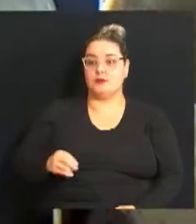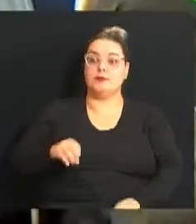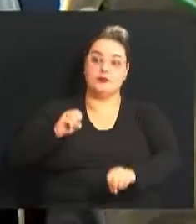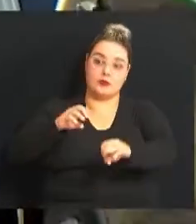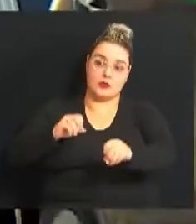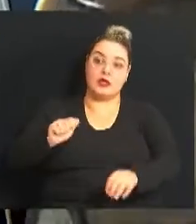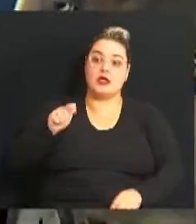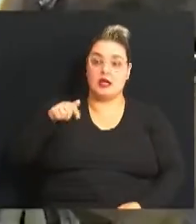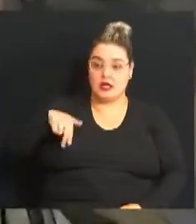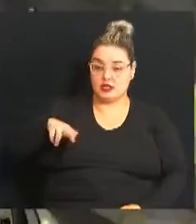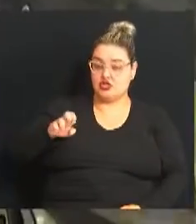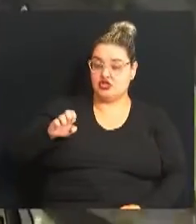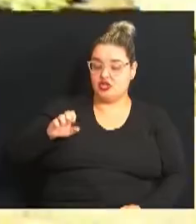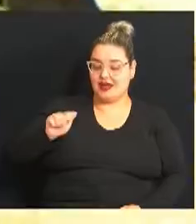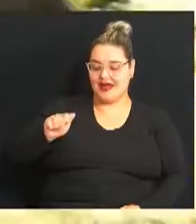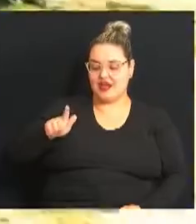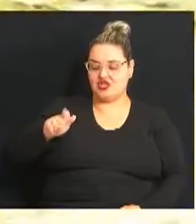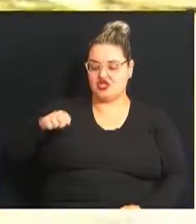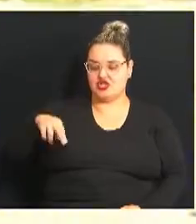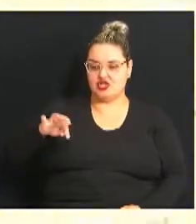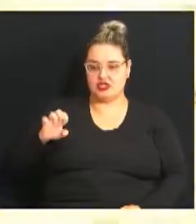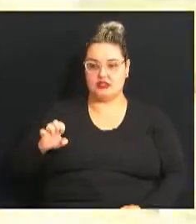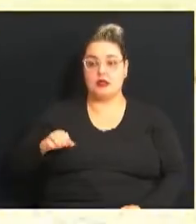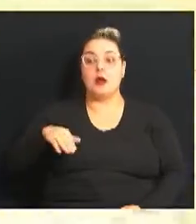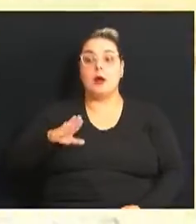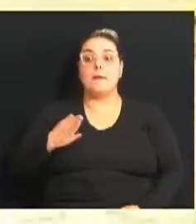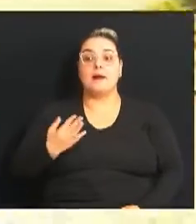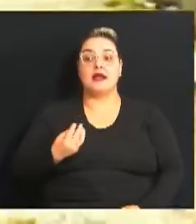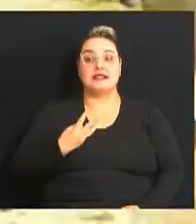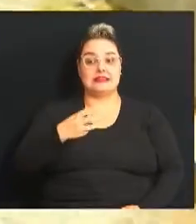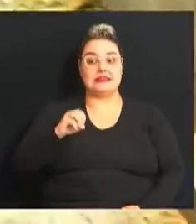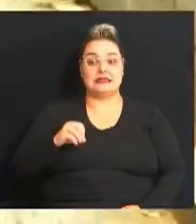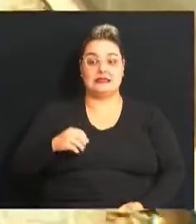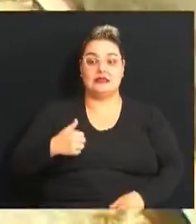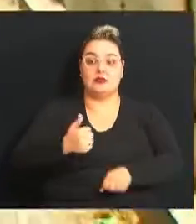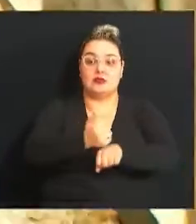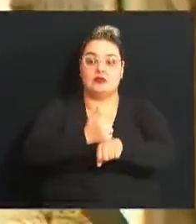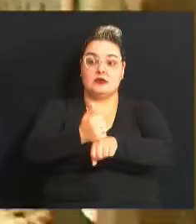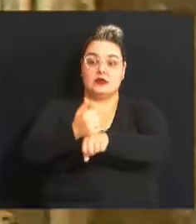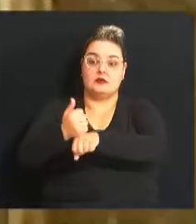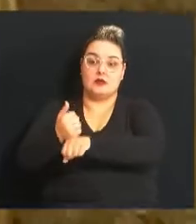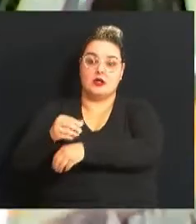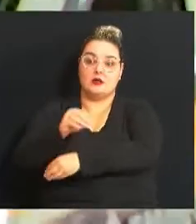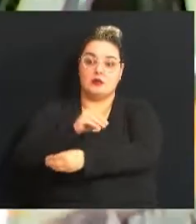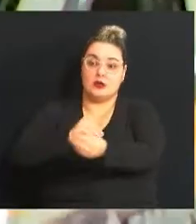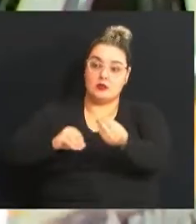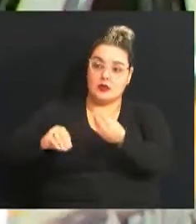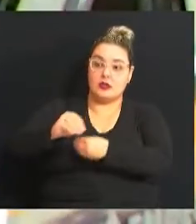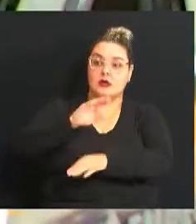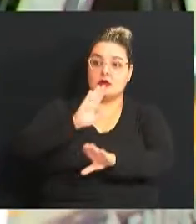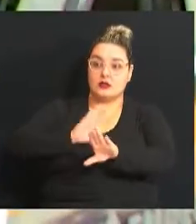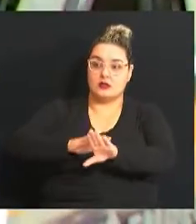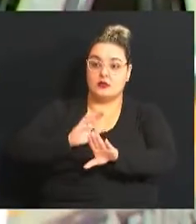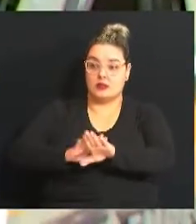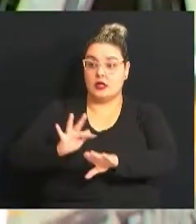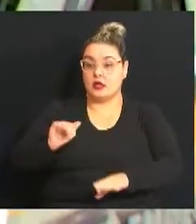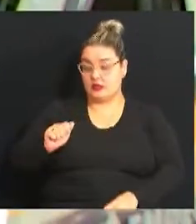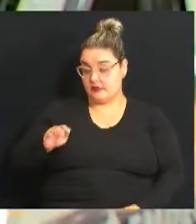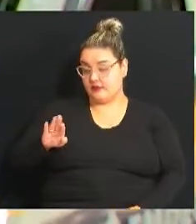da mobilidade urbana, mais de 30 profissionais da ENDEC estão envolvidos na ação. Para Fábio da Mata,